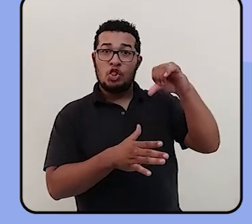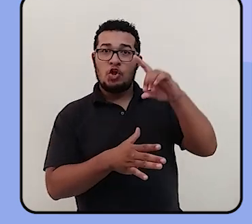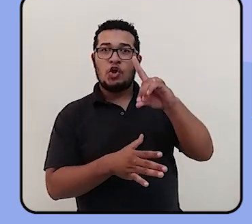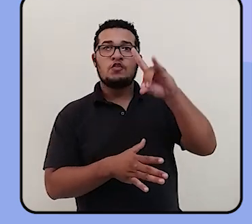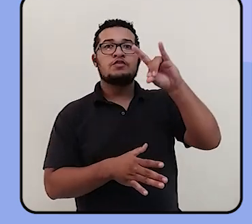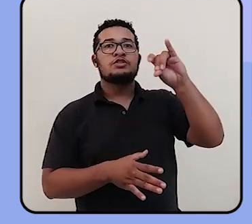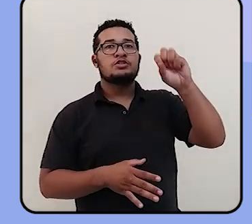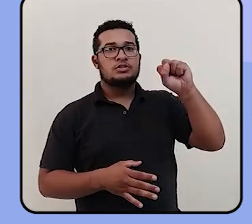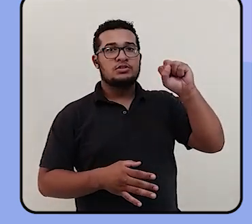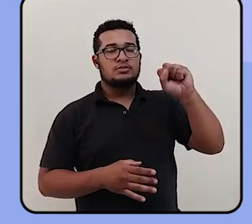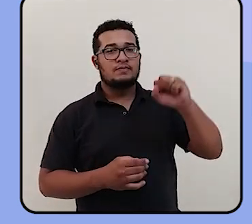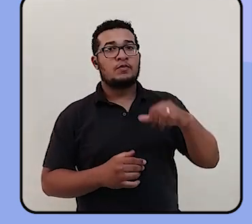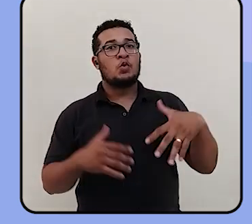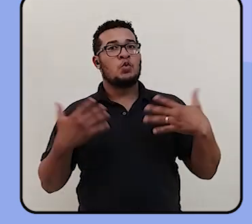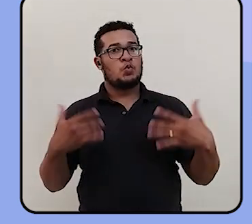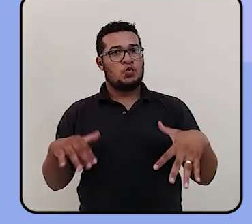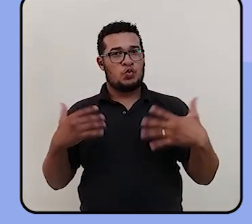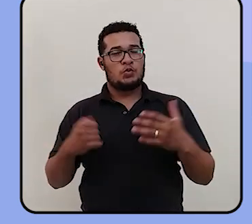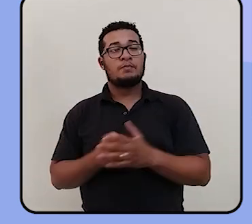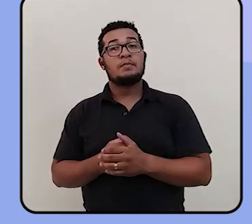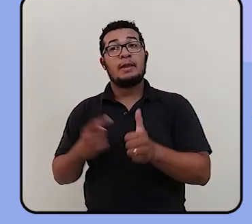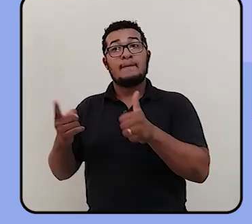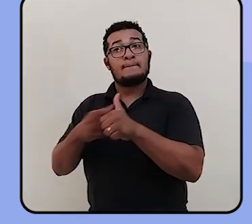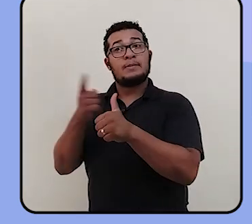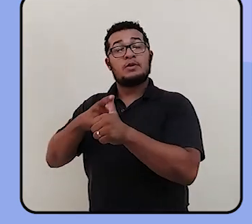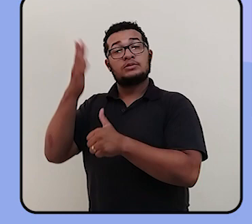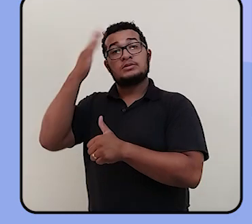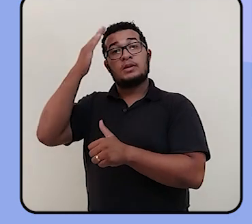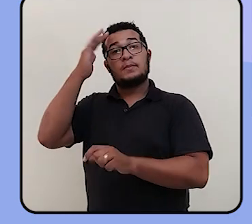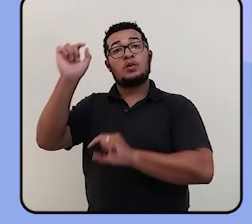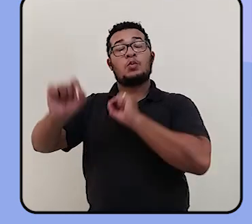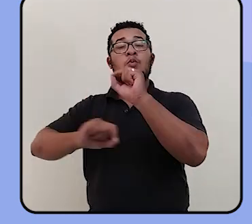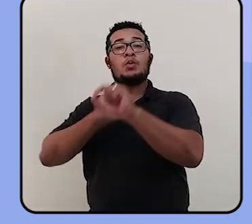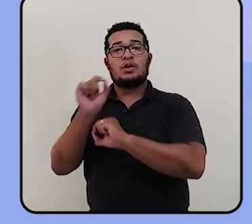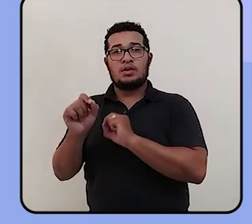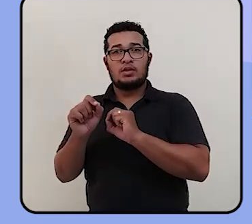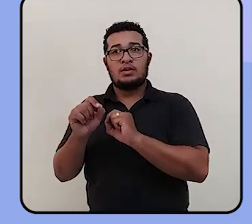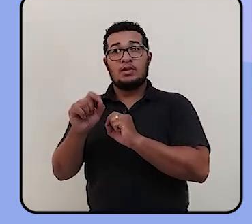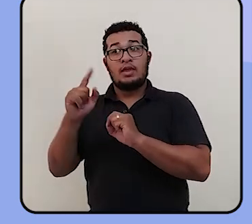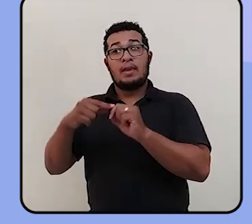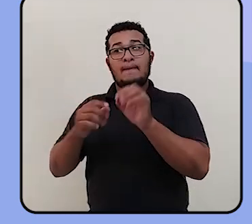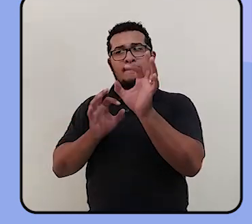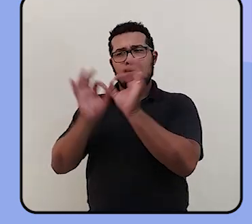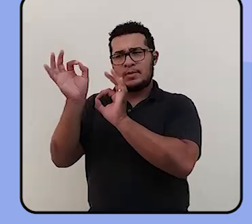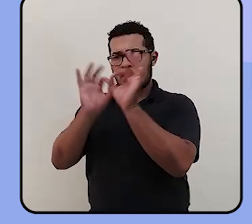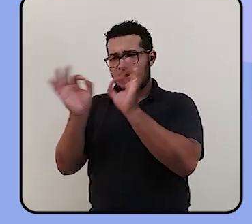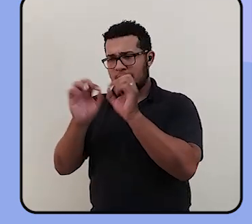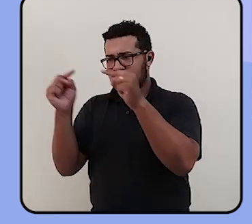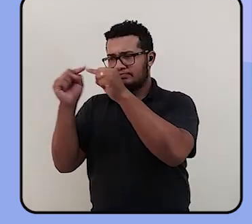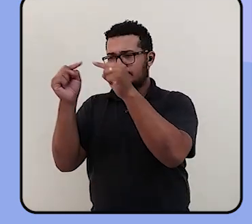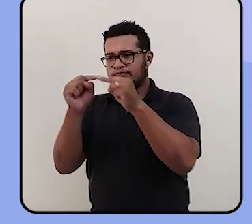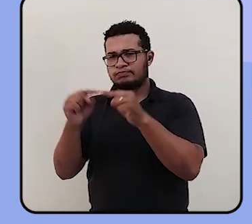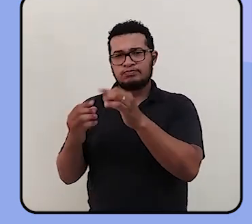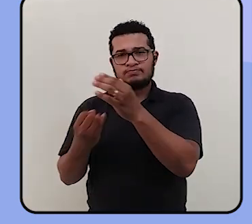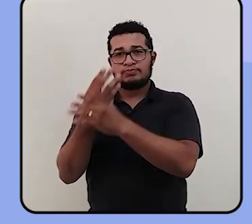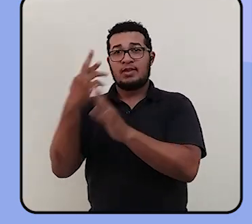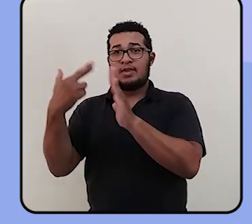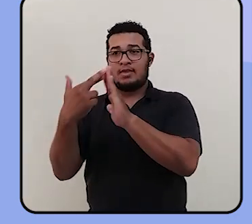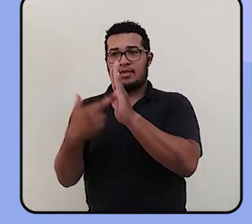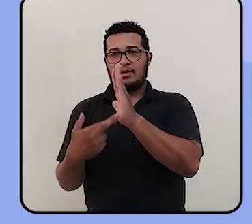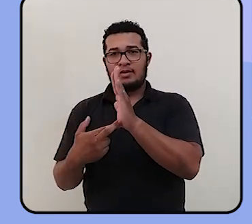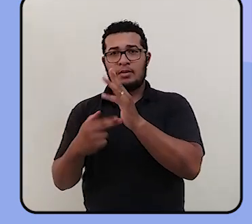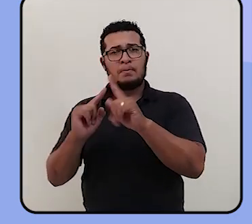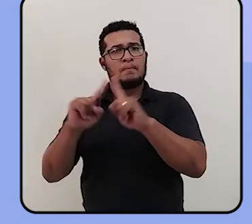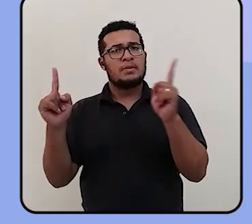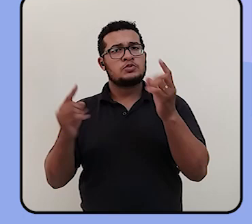de trabalho? A primeira coisa que você tem que fazer numa regra de 3 composta é montar essa regra.